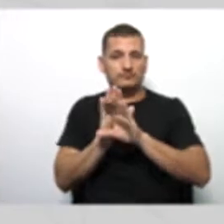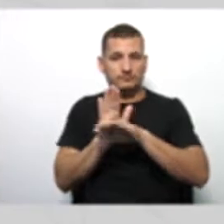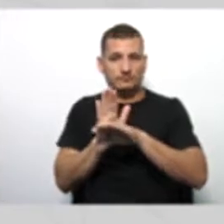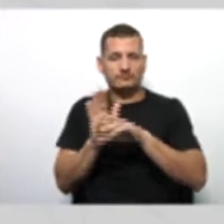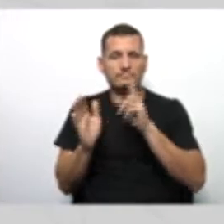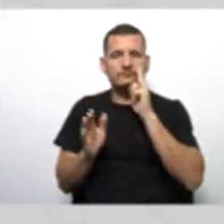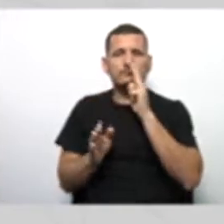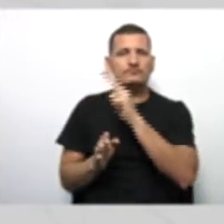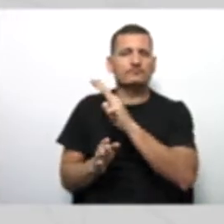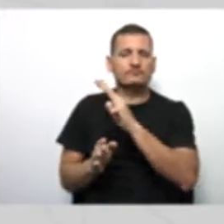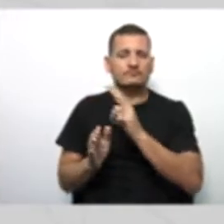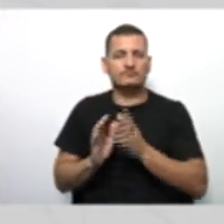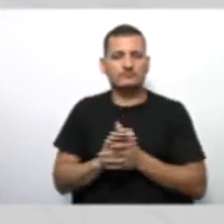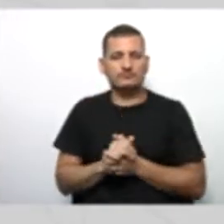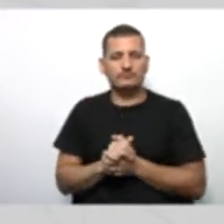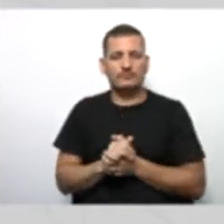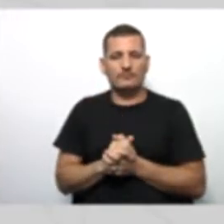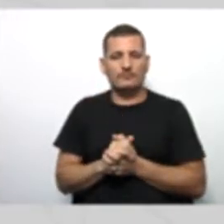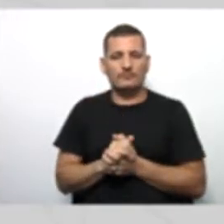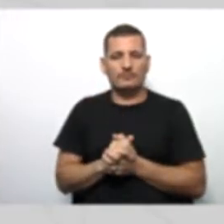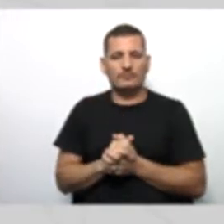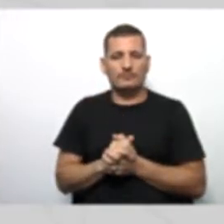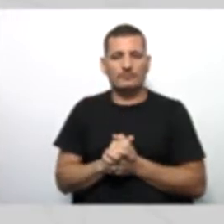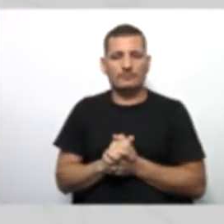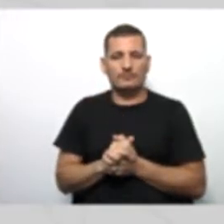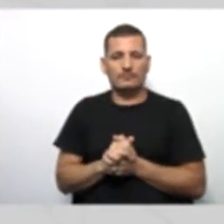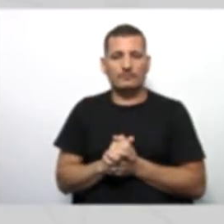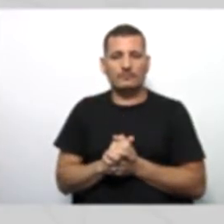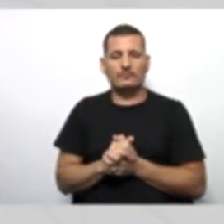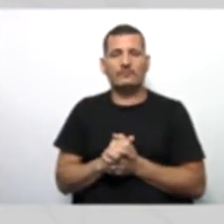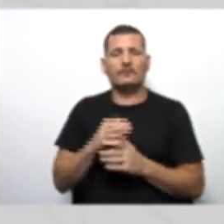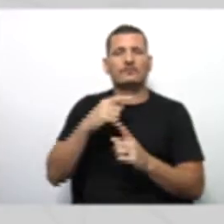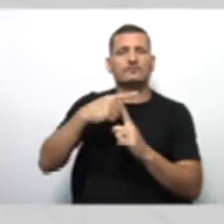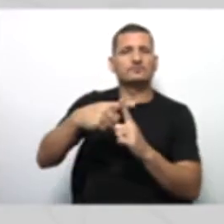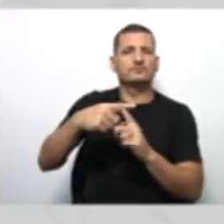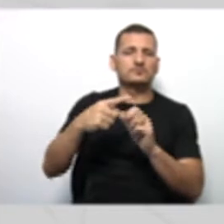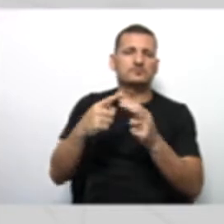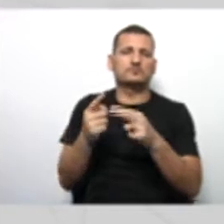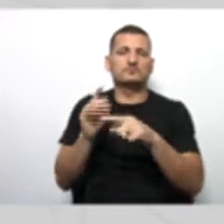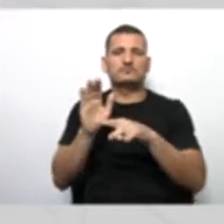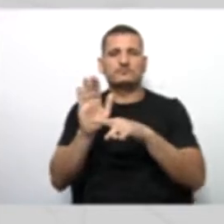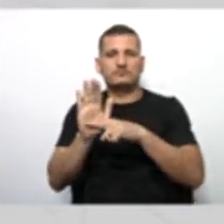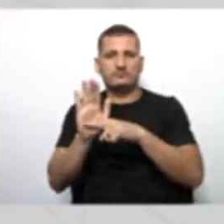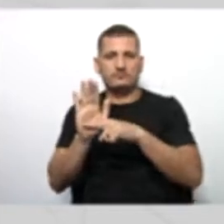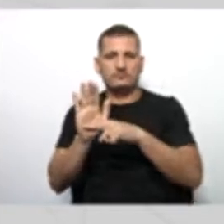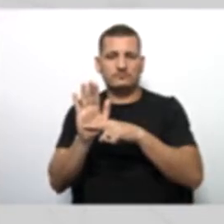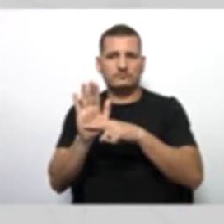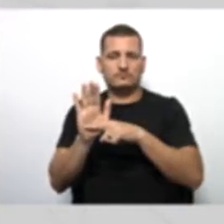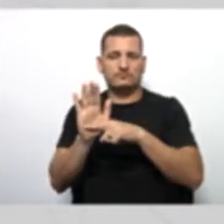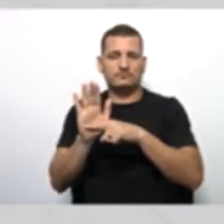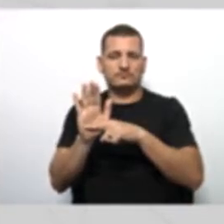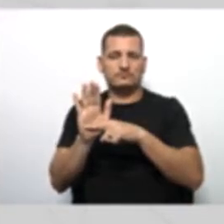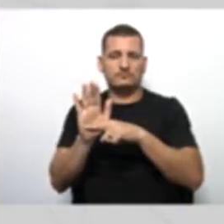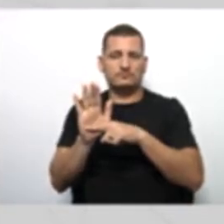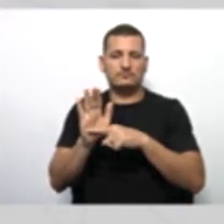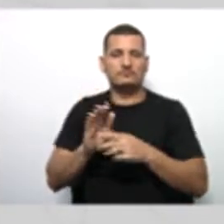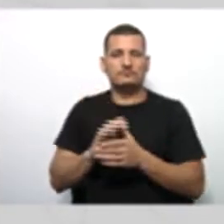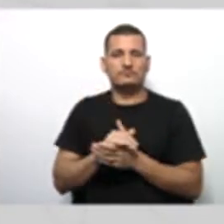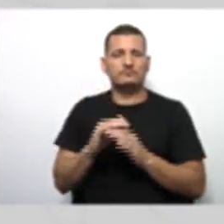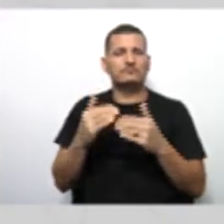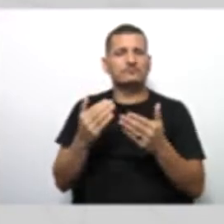ó, que pouca gente traz, é efeito positivo ou efeito negativo. Quando a gente fala